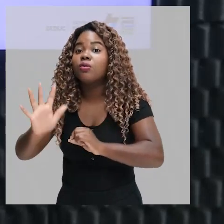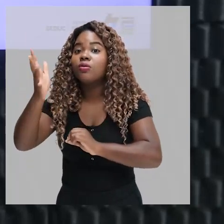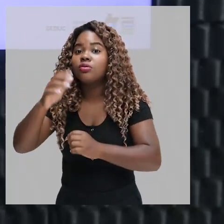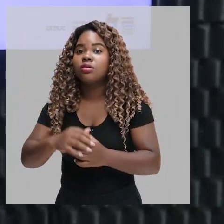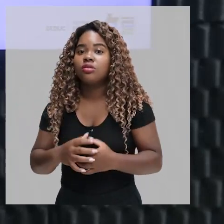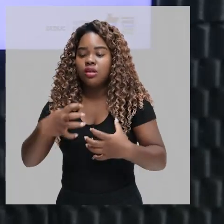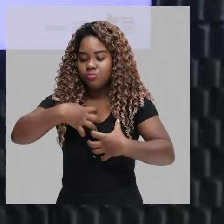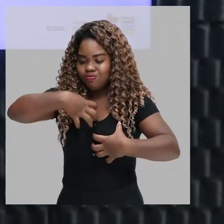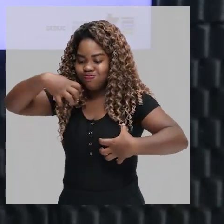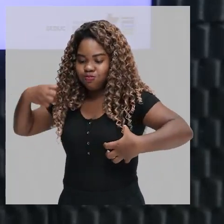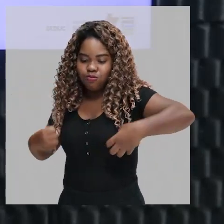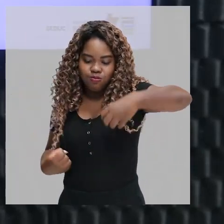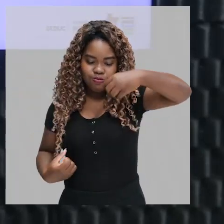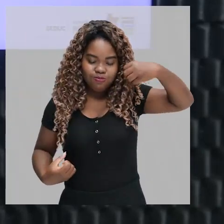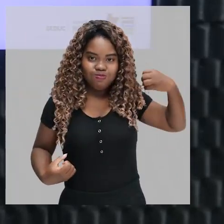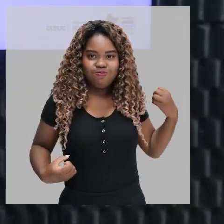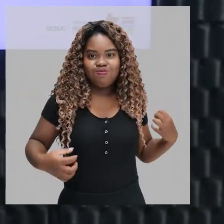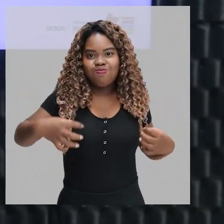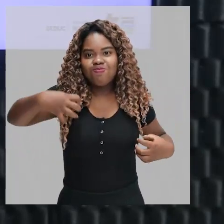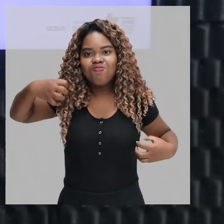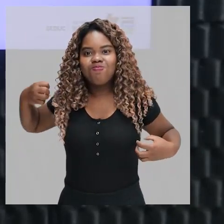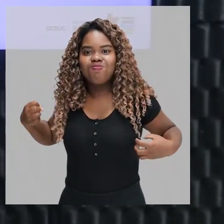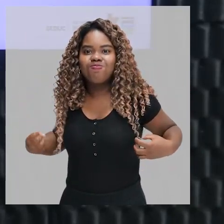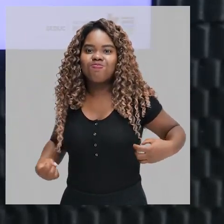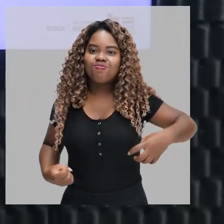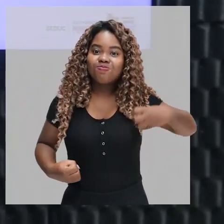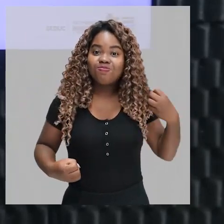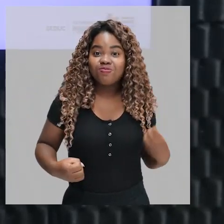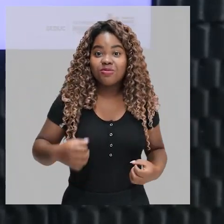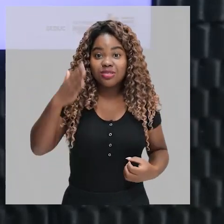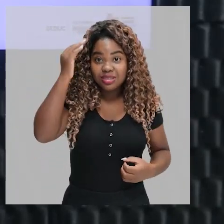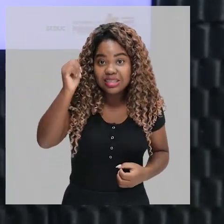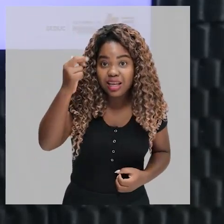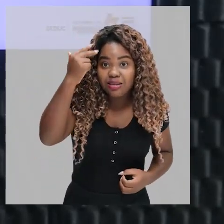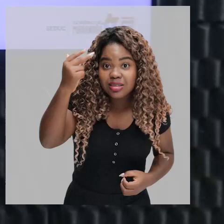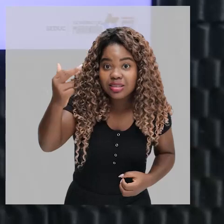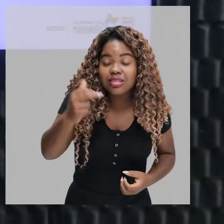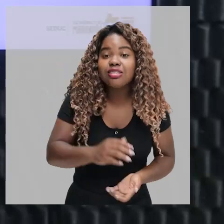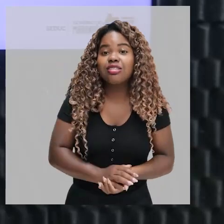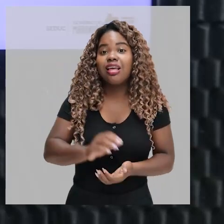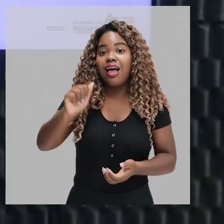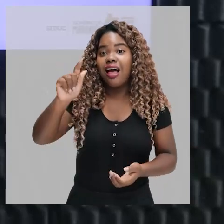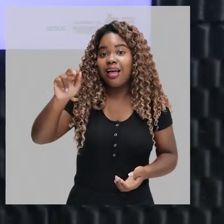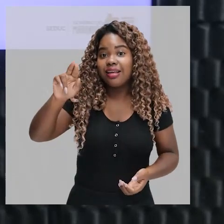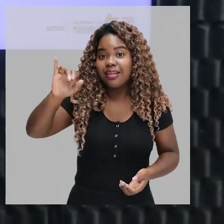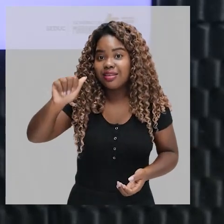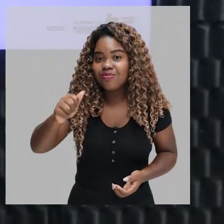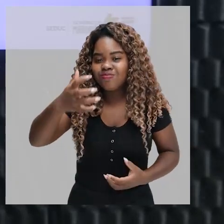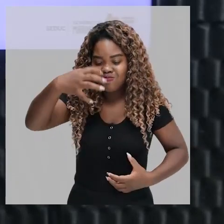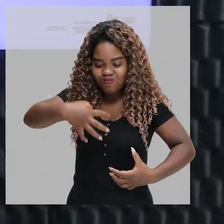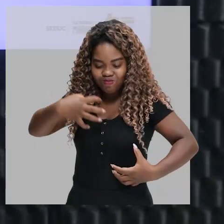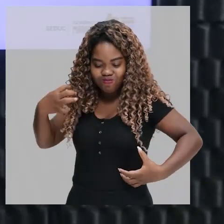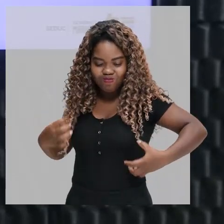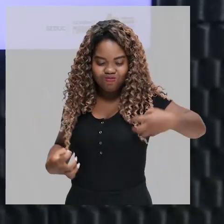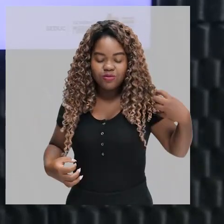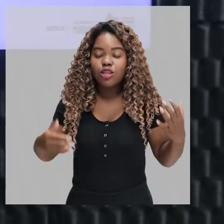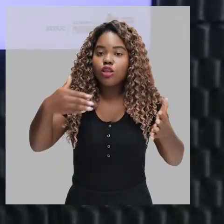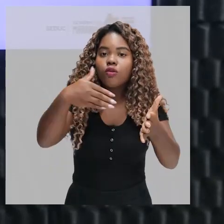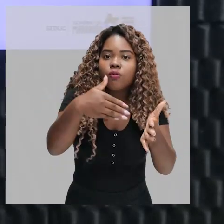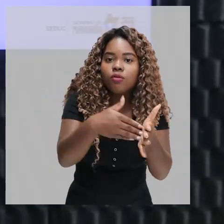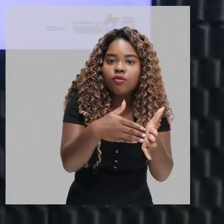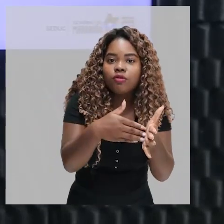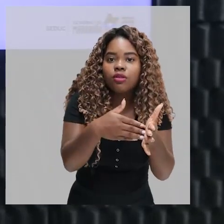arranca as próprias penas Você conhece essa história ela mesma arranca as penas arranca as garras e por final